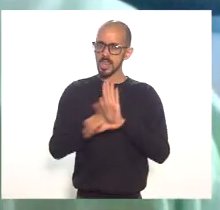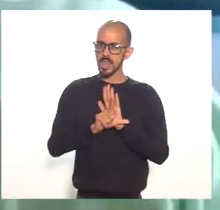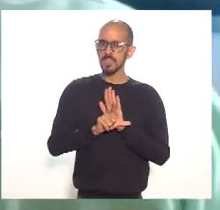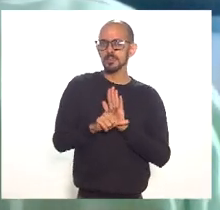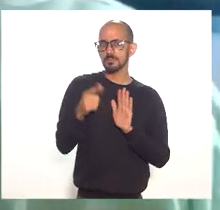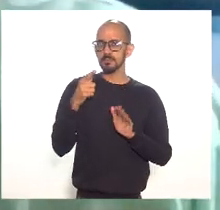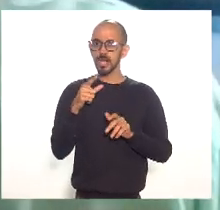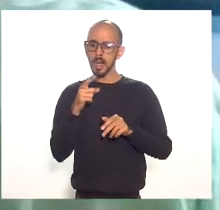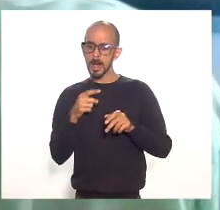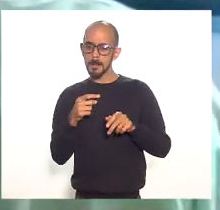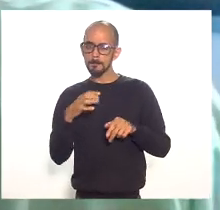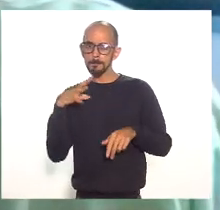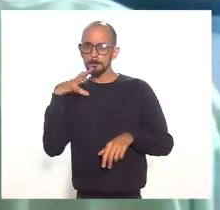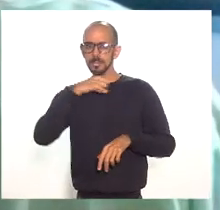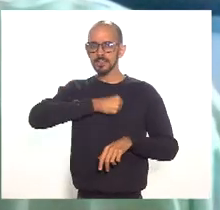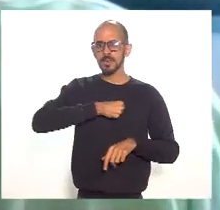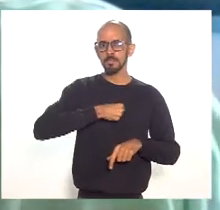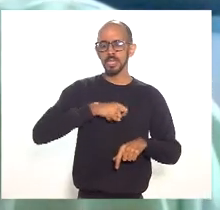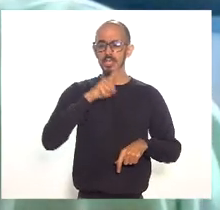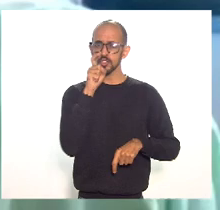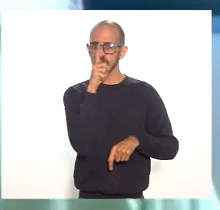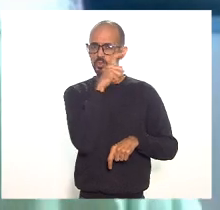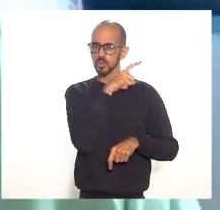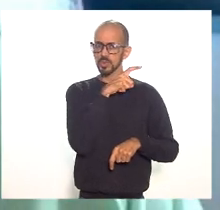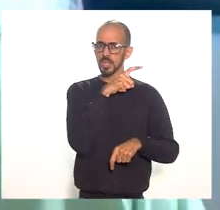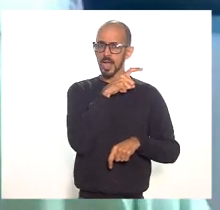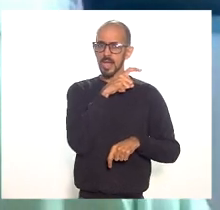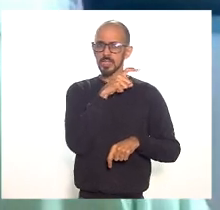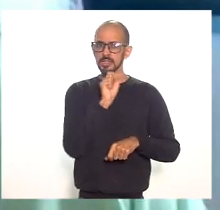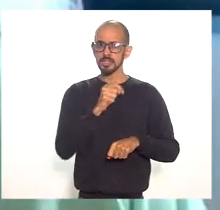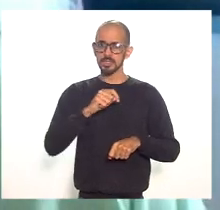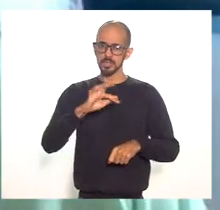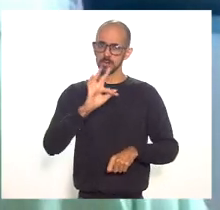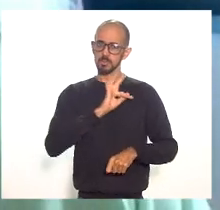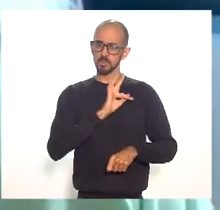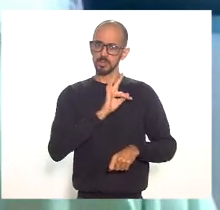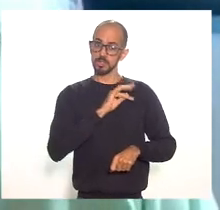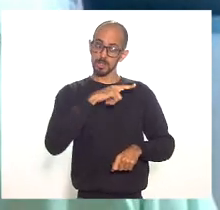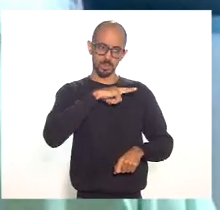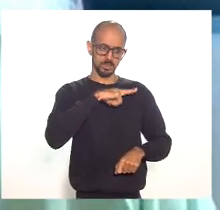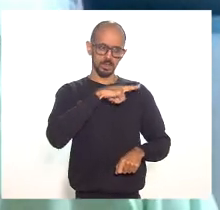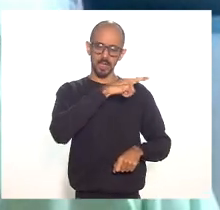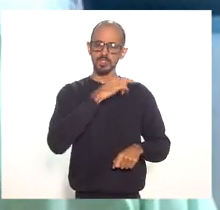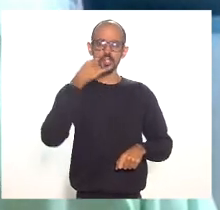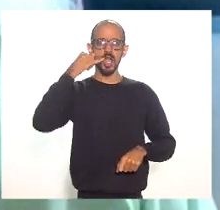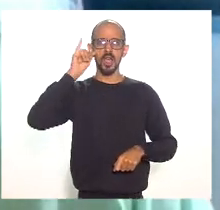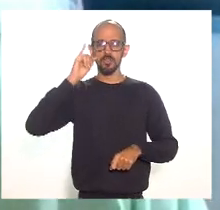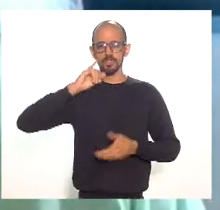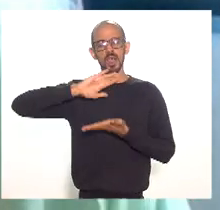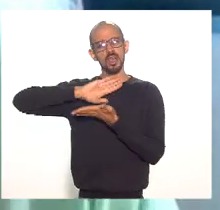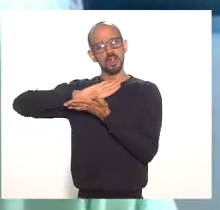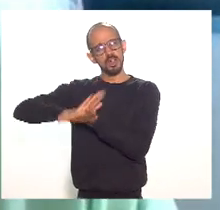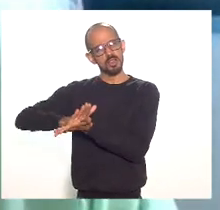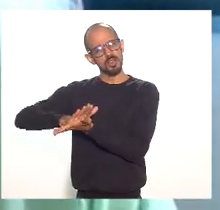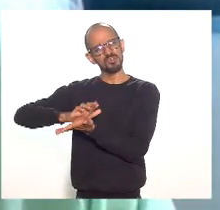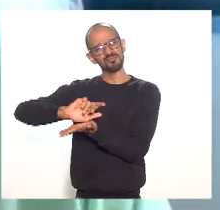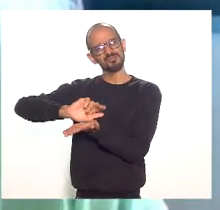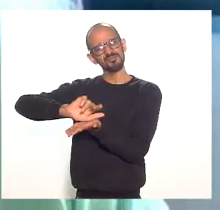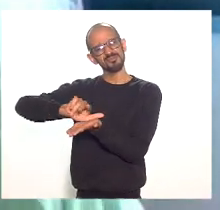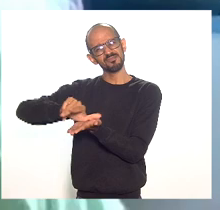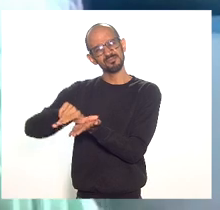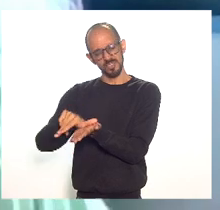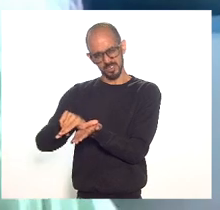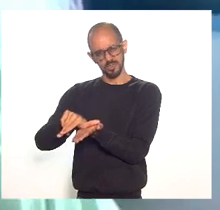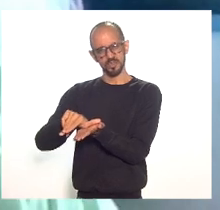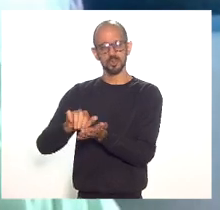às dificuldades que as autoridades têm de coibir e punir o preconceito, o racismo, a discriminação e a